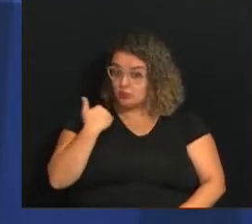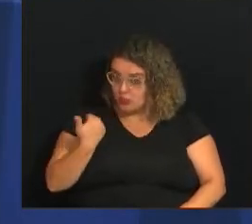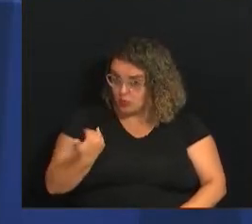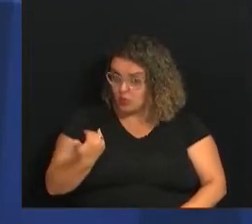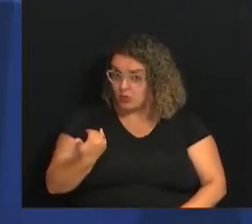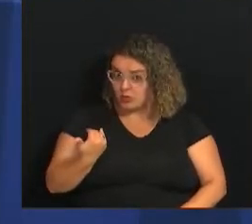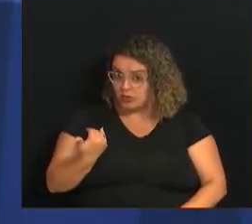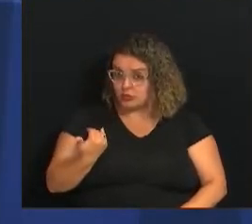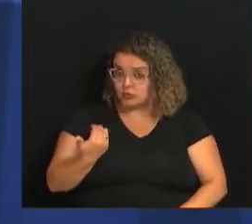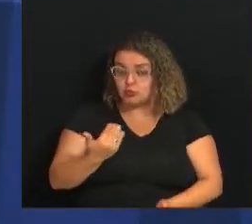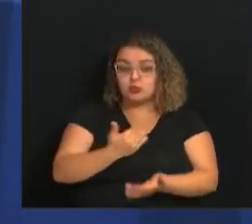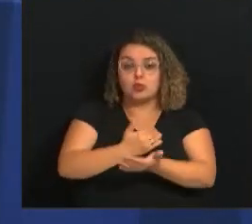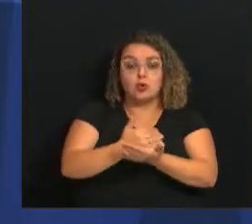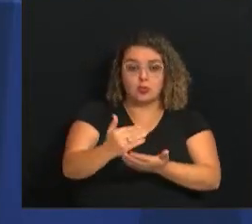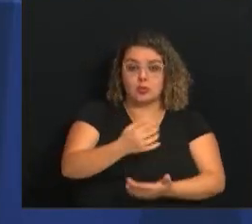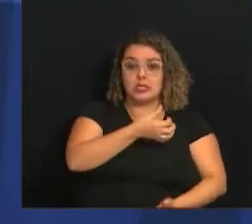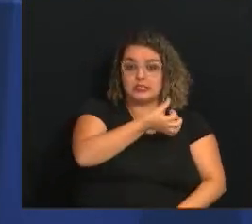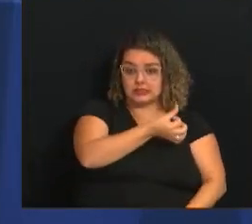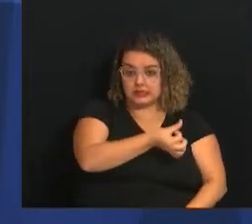Desde o início,